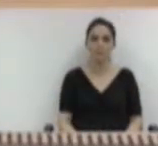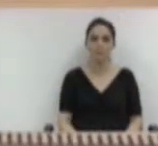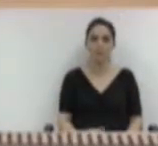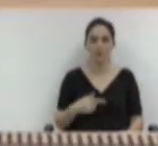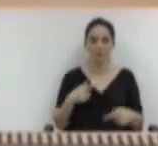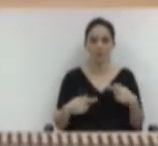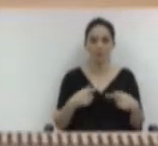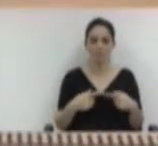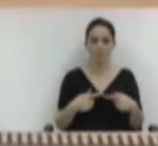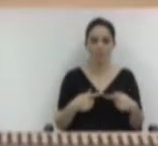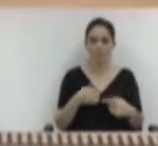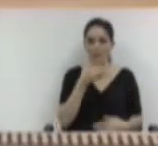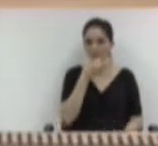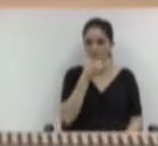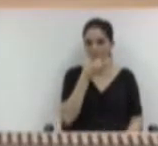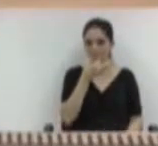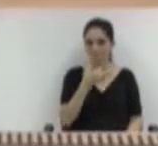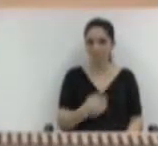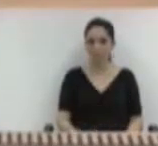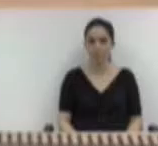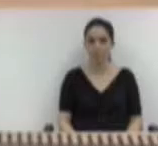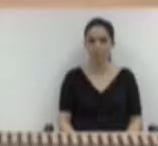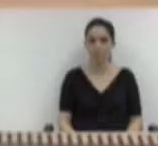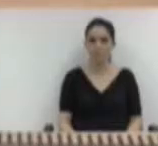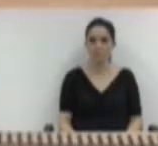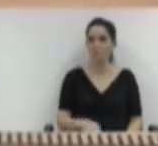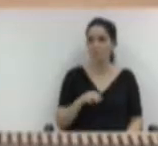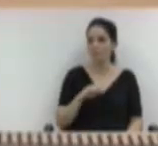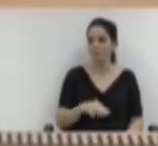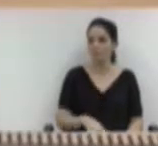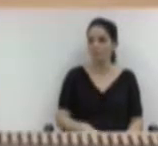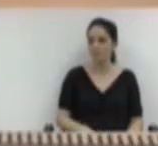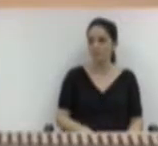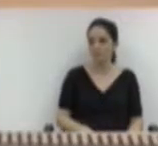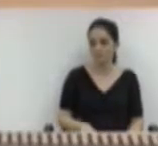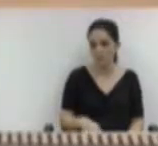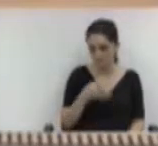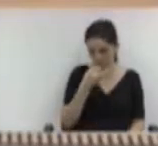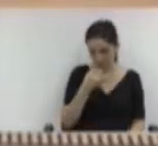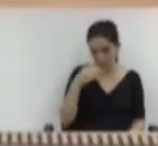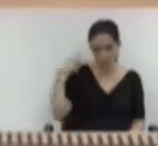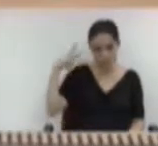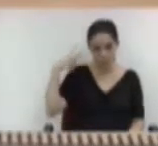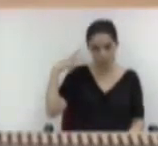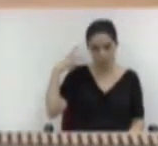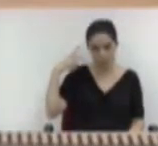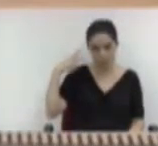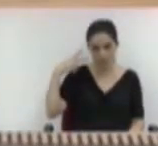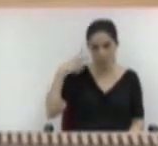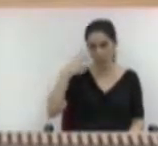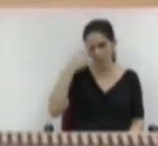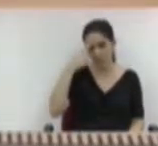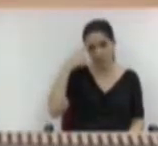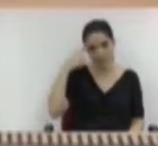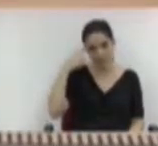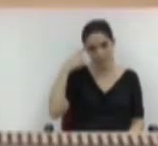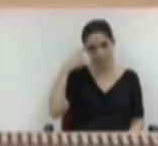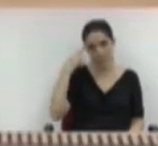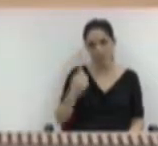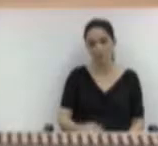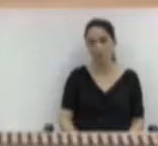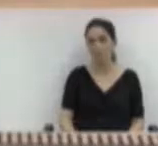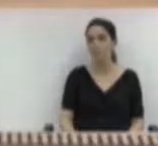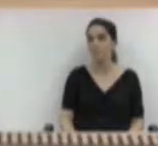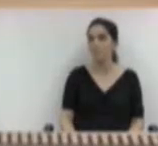Requerimento 927 em discussão. Eu quero discutir, senhor presidente. Para discutir, nobre vereador Dr. Júlio César Pereira dos